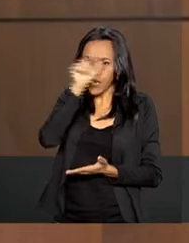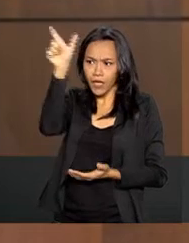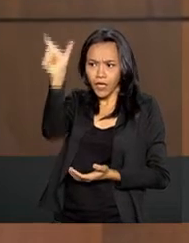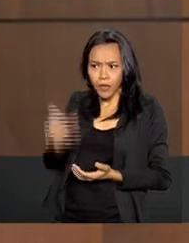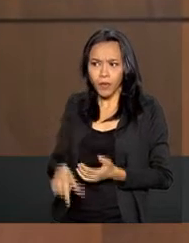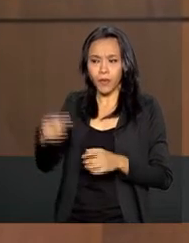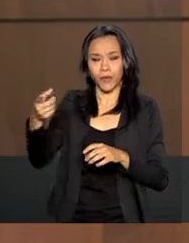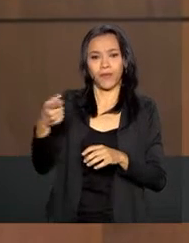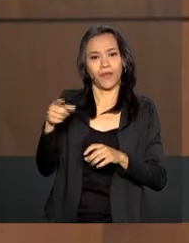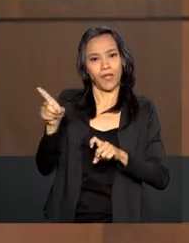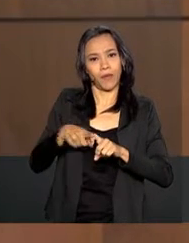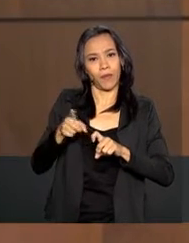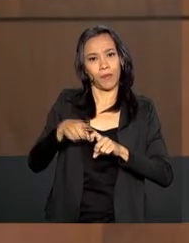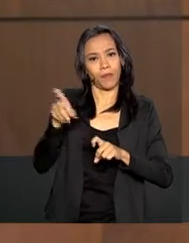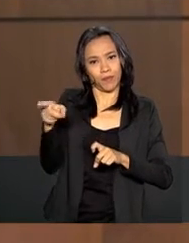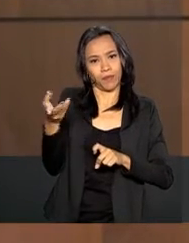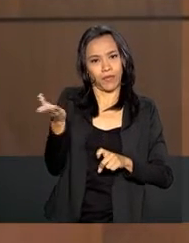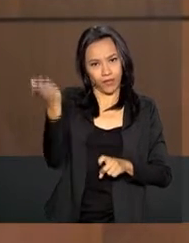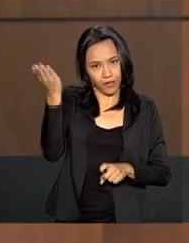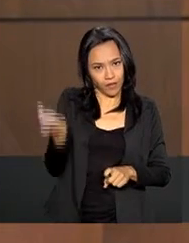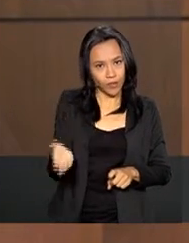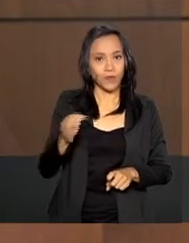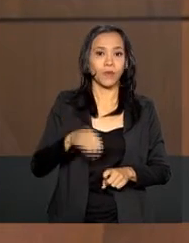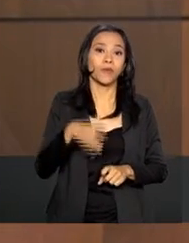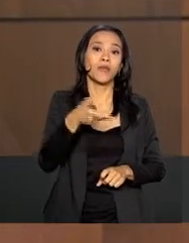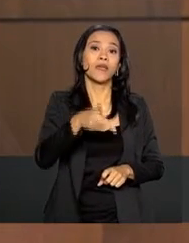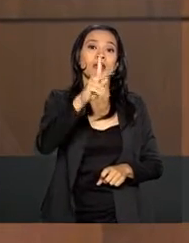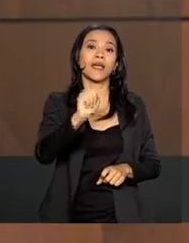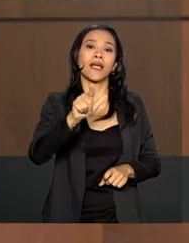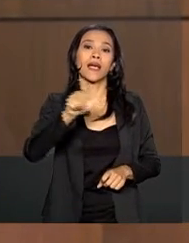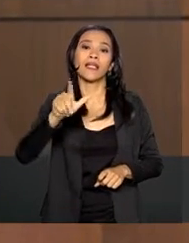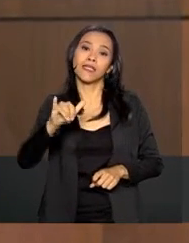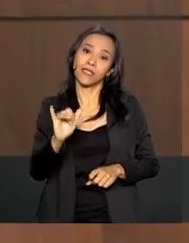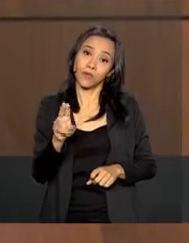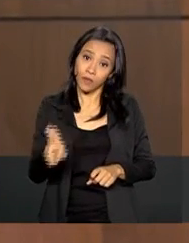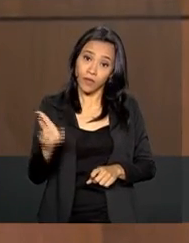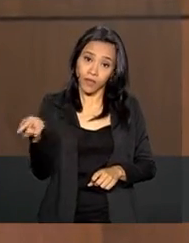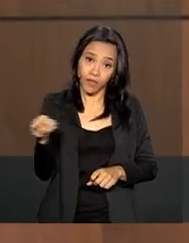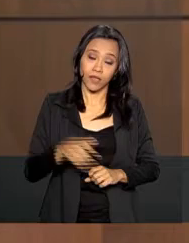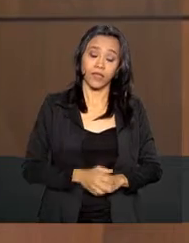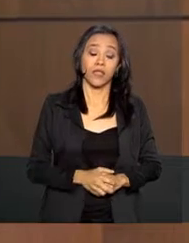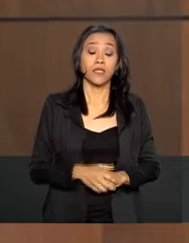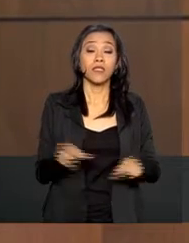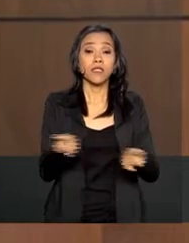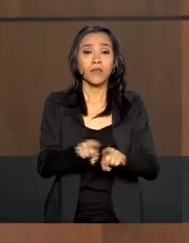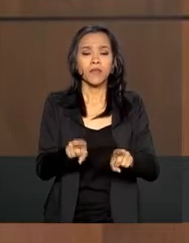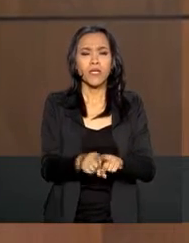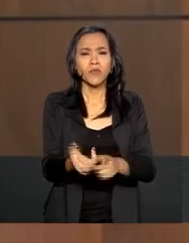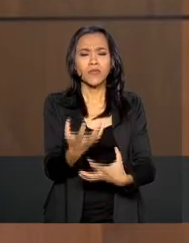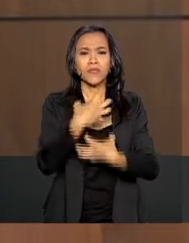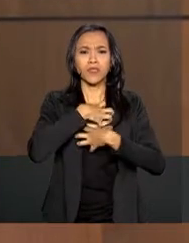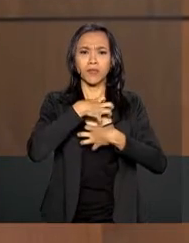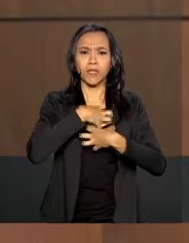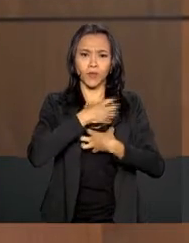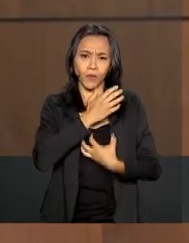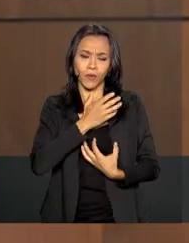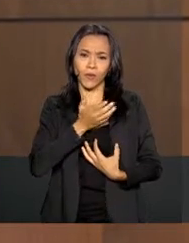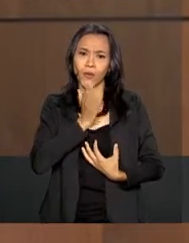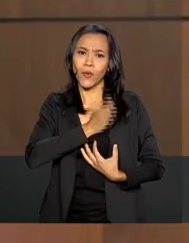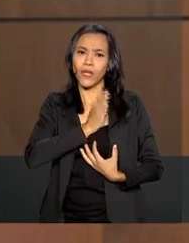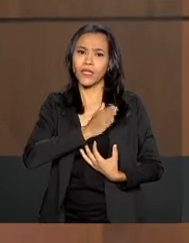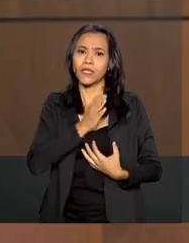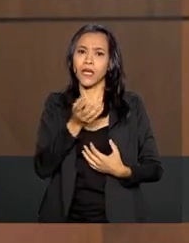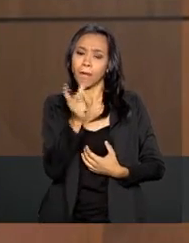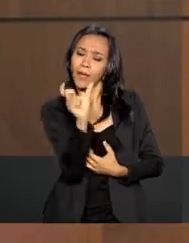que trabalha nessa área e muito a propósito do sentimento é o coração a palavra que vem do latim